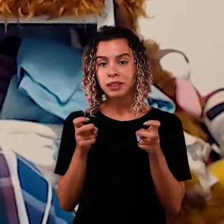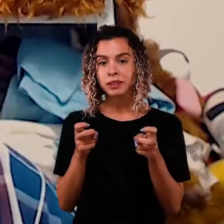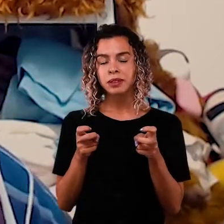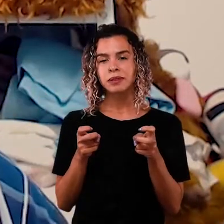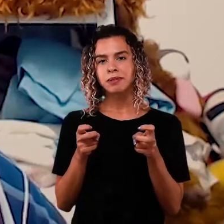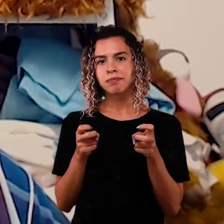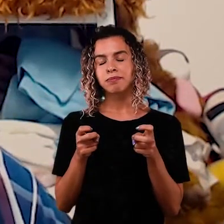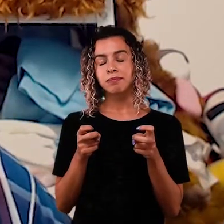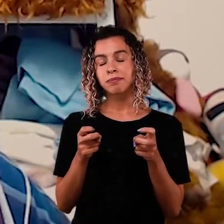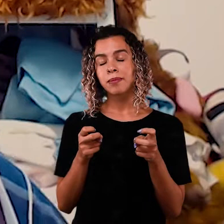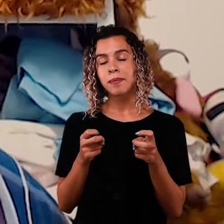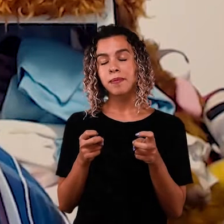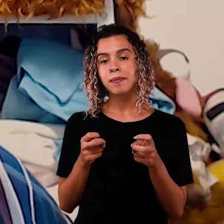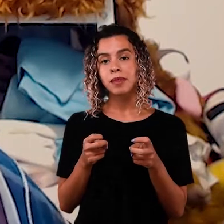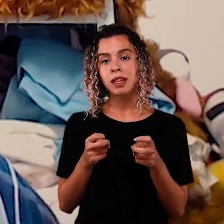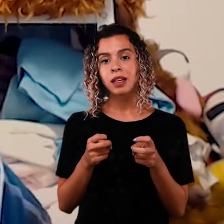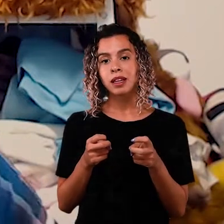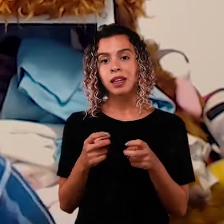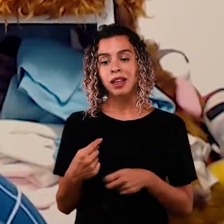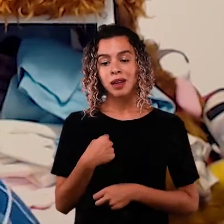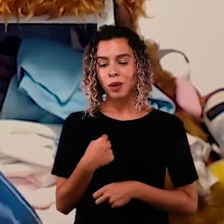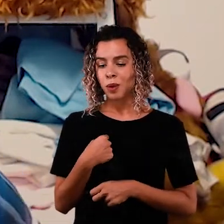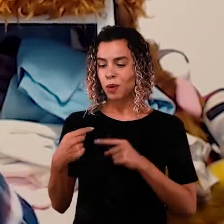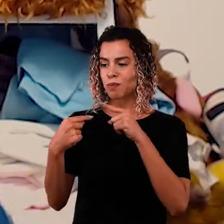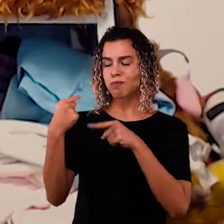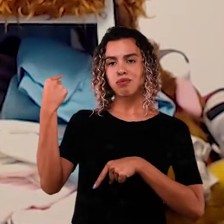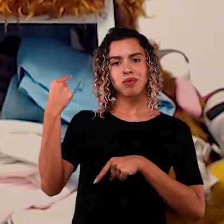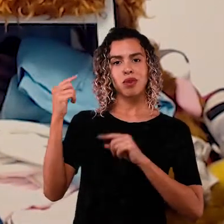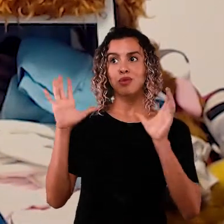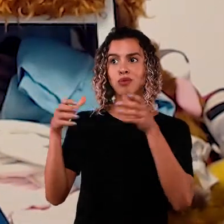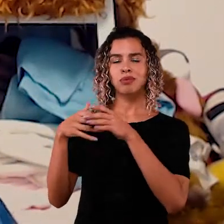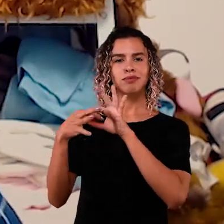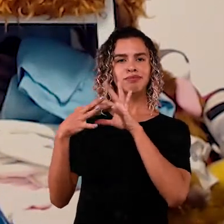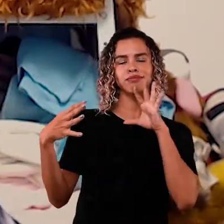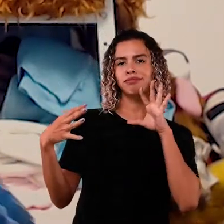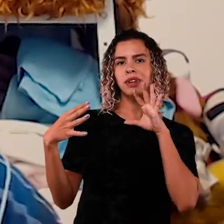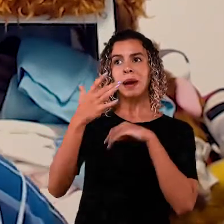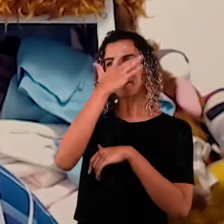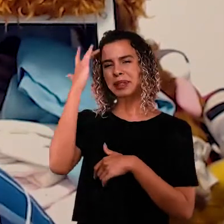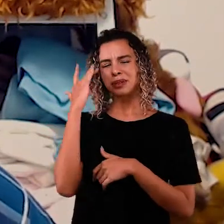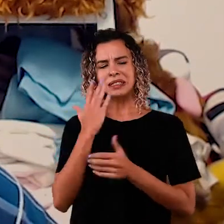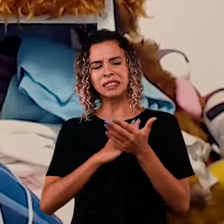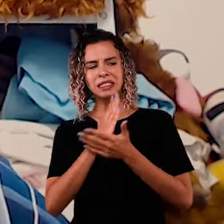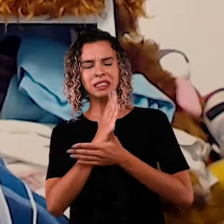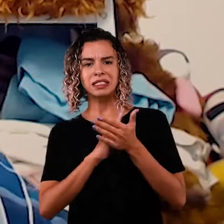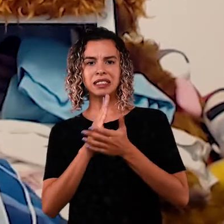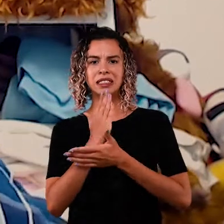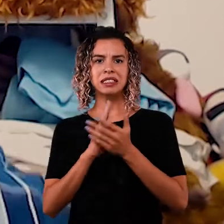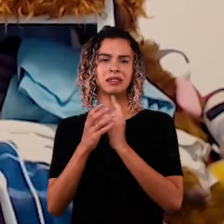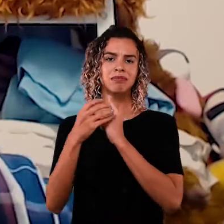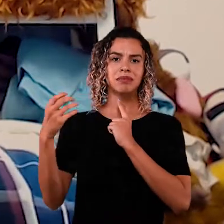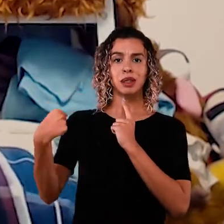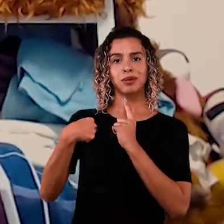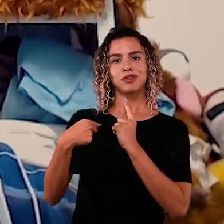cadeira. E ver, né, a inadequação que as pessoas tinham comigo por